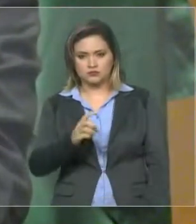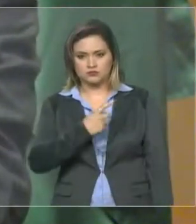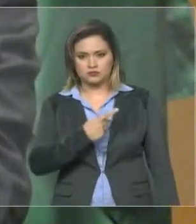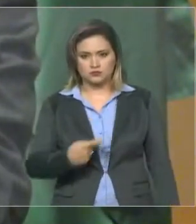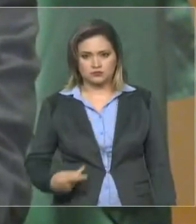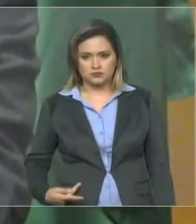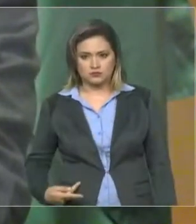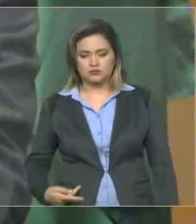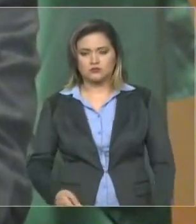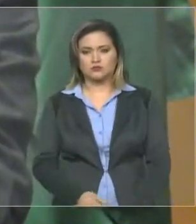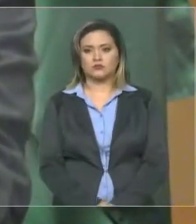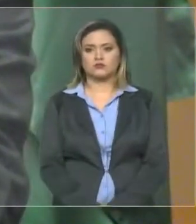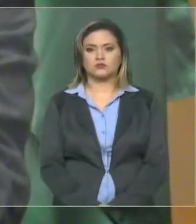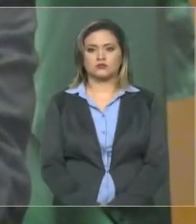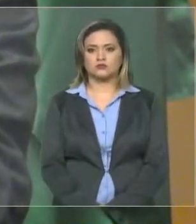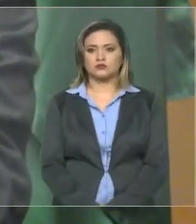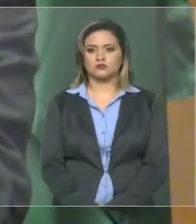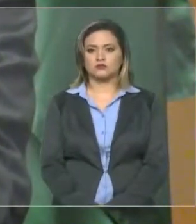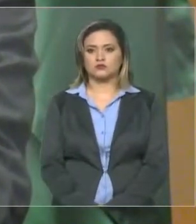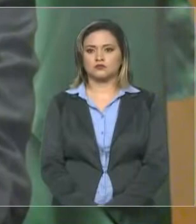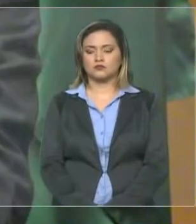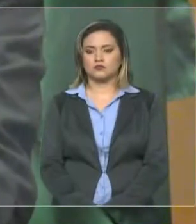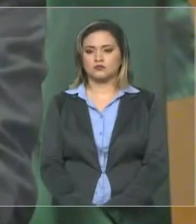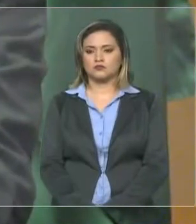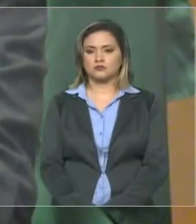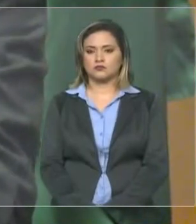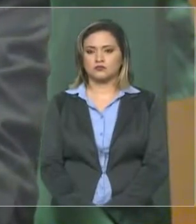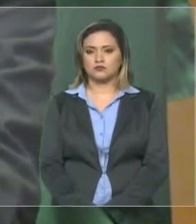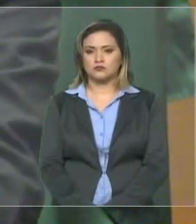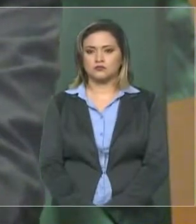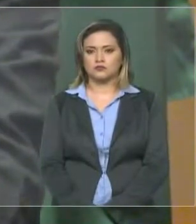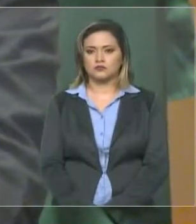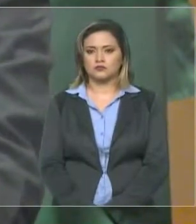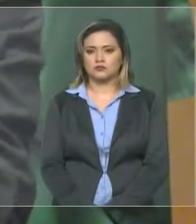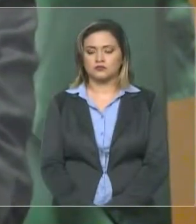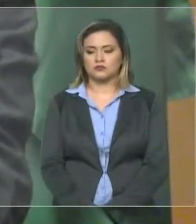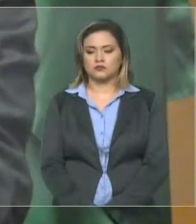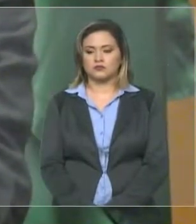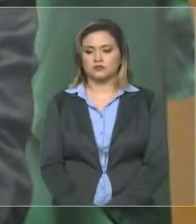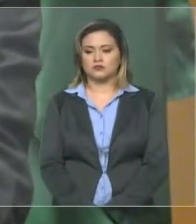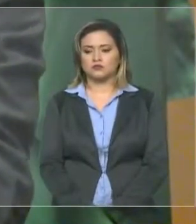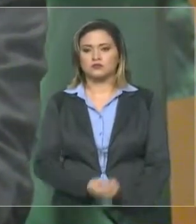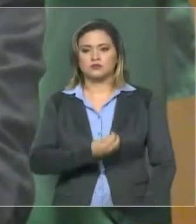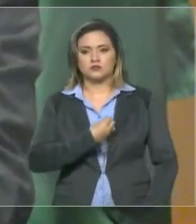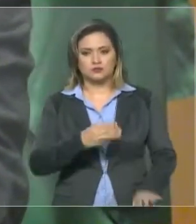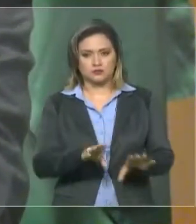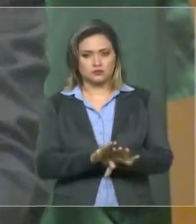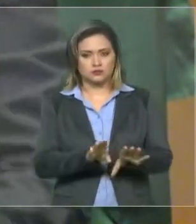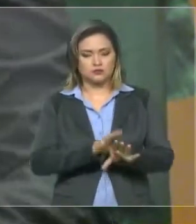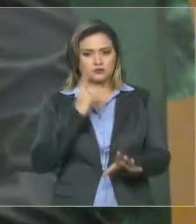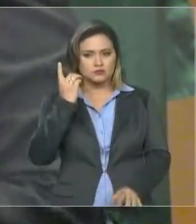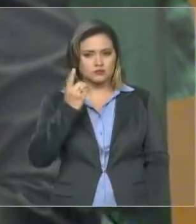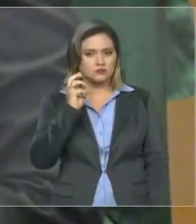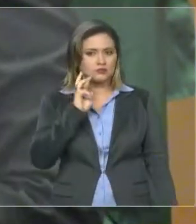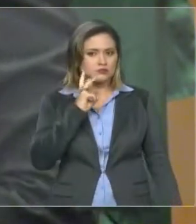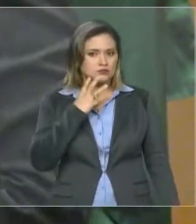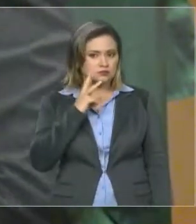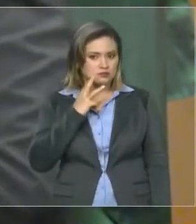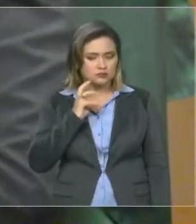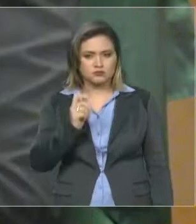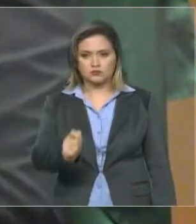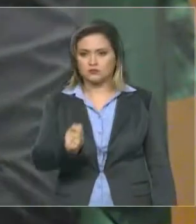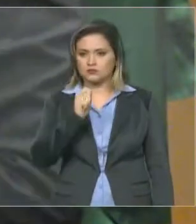presidiu muito bem a nossa audiência pública, estava presente também o deputado Wellington do curso, a